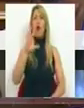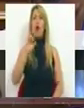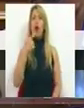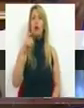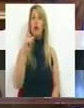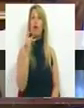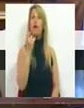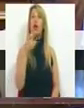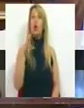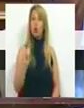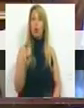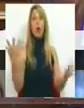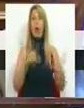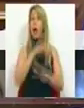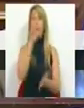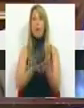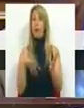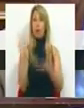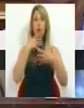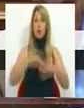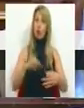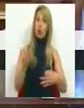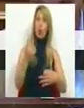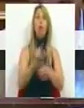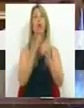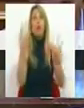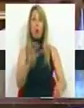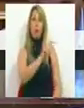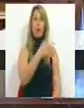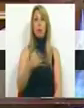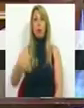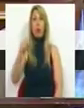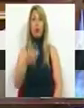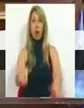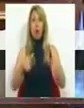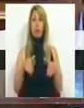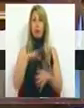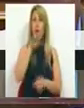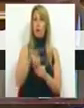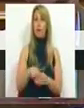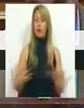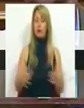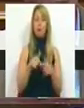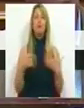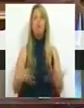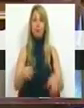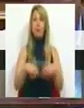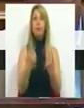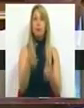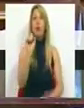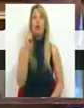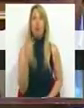aprovada por unanimidade porque o Partido Comunista e o Bloco de Esquerda se abstiveram na sua votação. Hoje, esses partidos e o